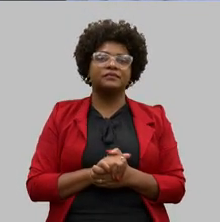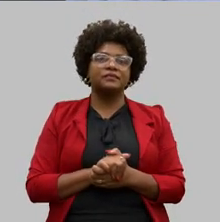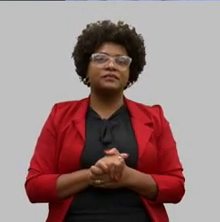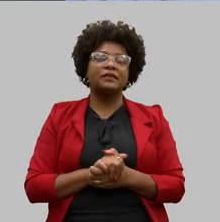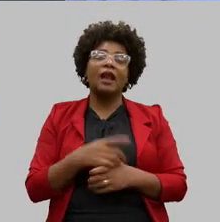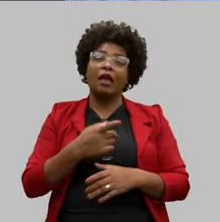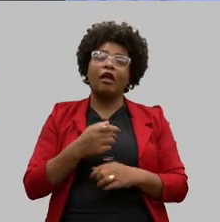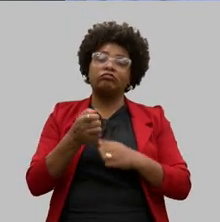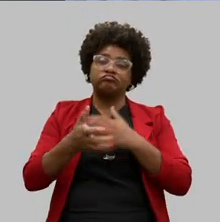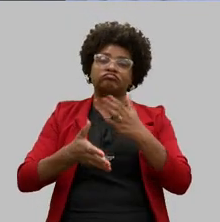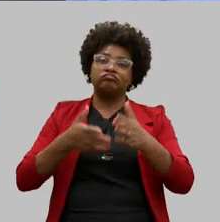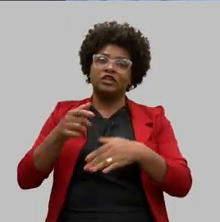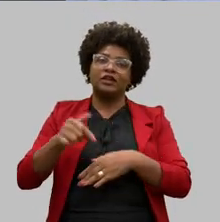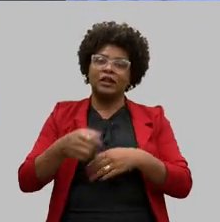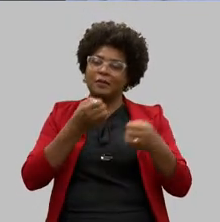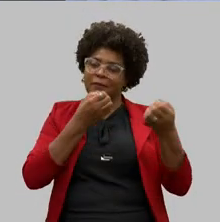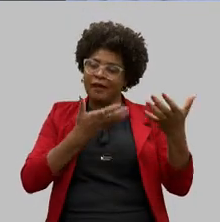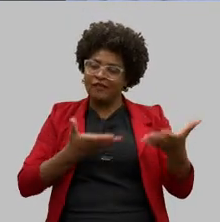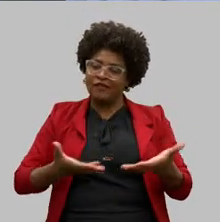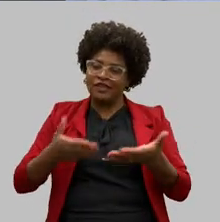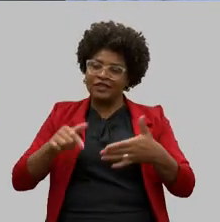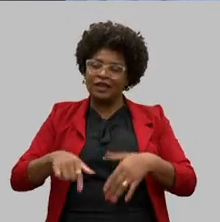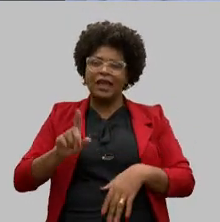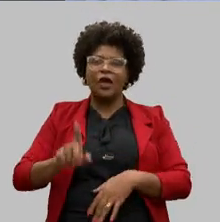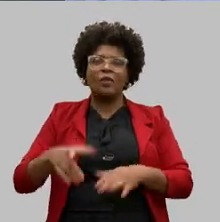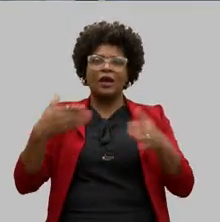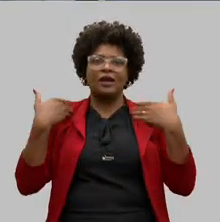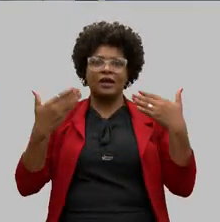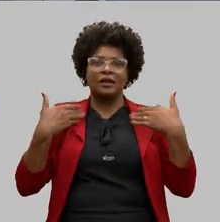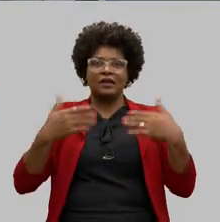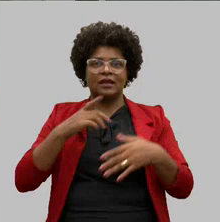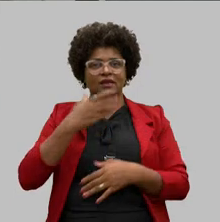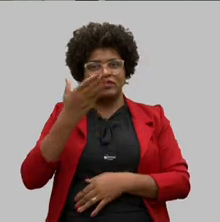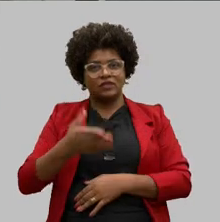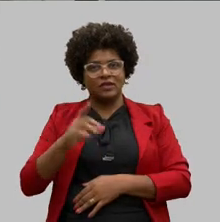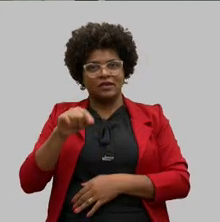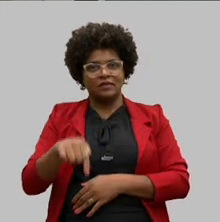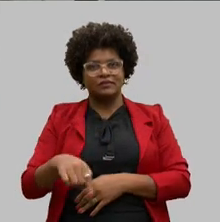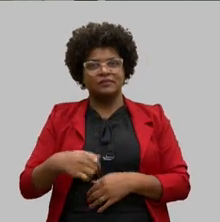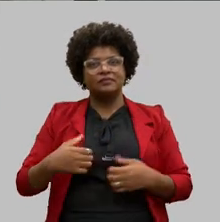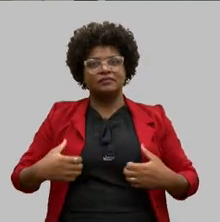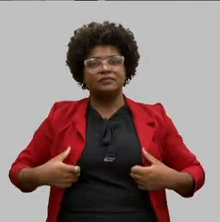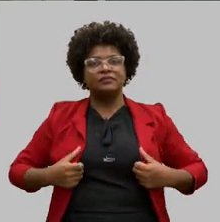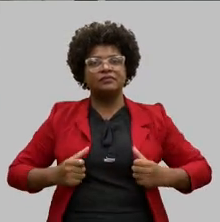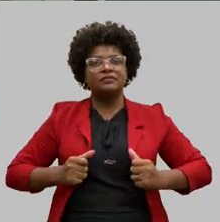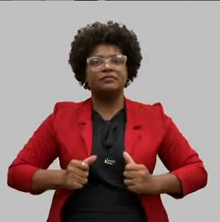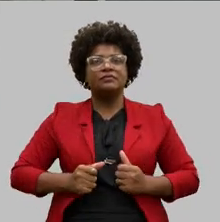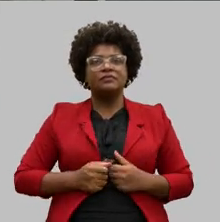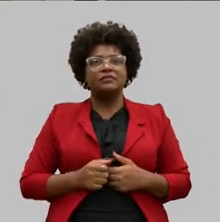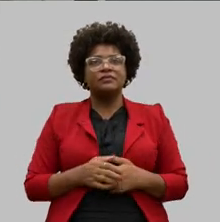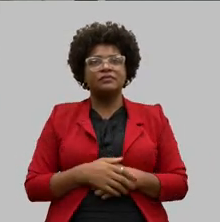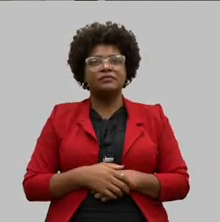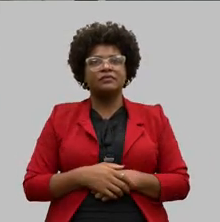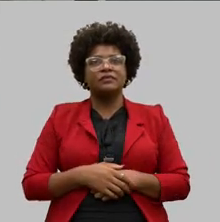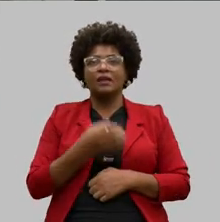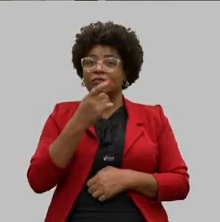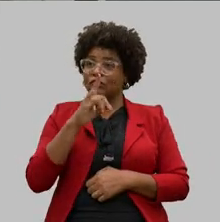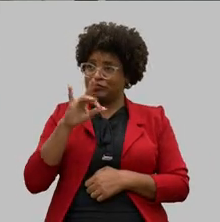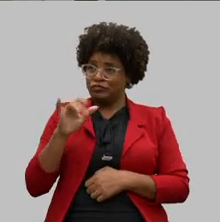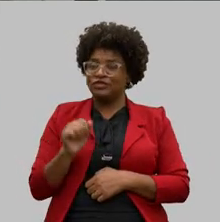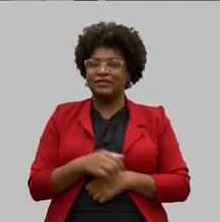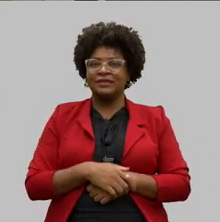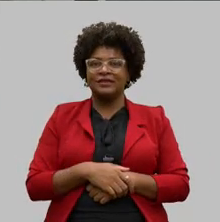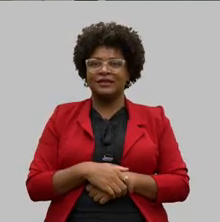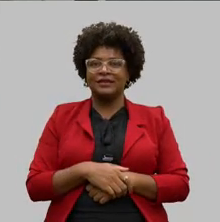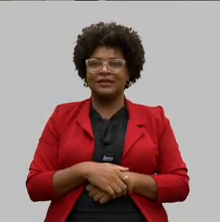colocação seja muito bem-vindo uma alegria tê-la conosco OB é bom dia Bom